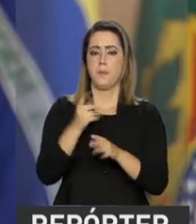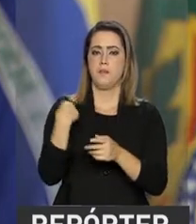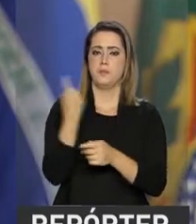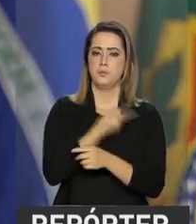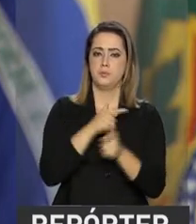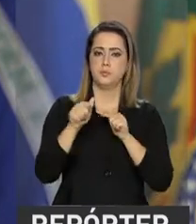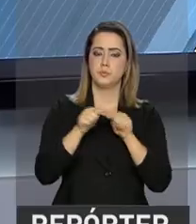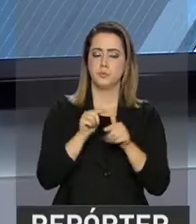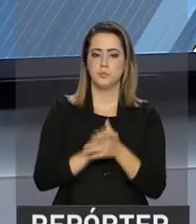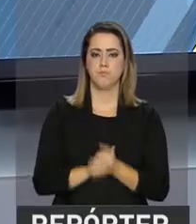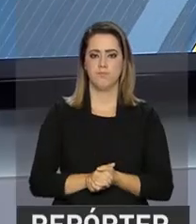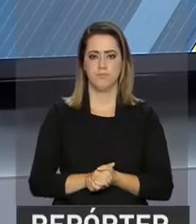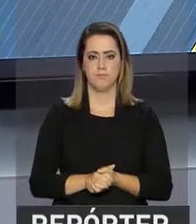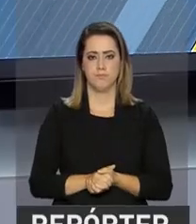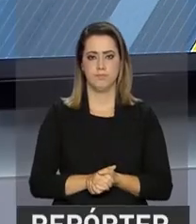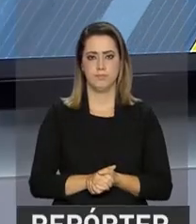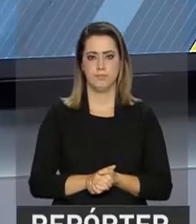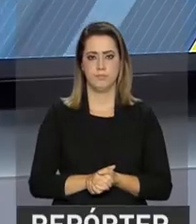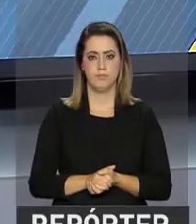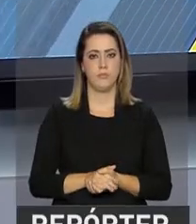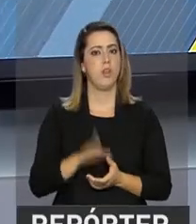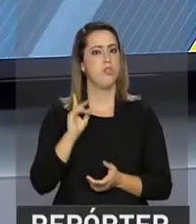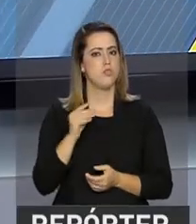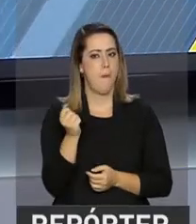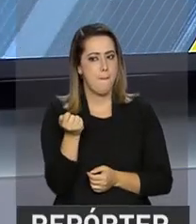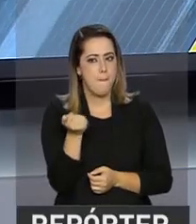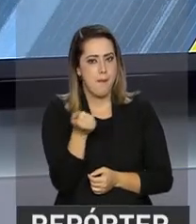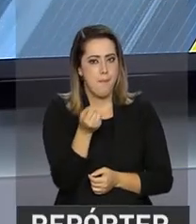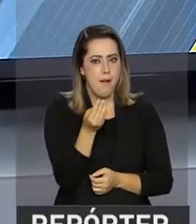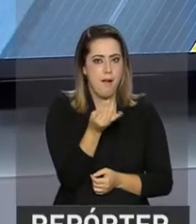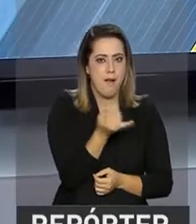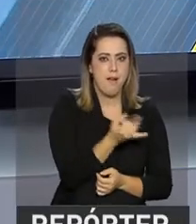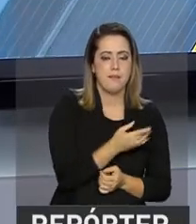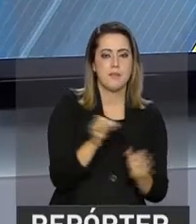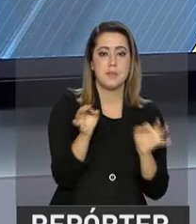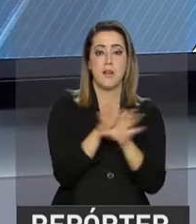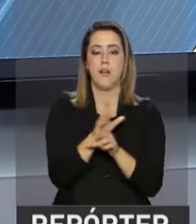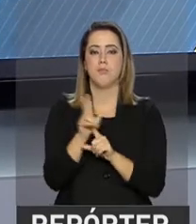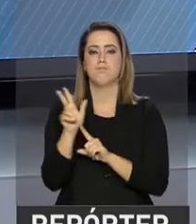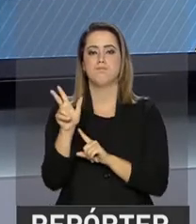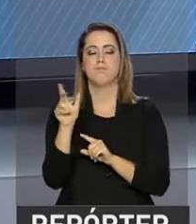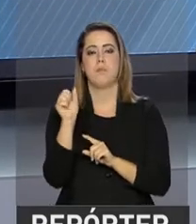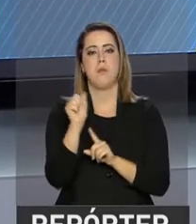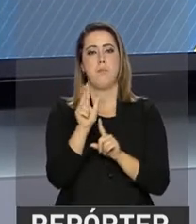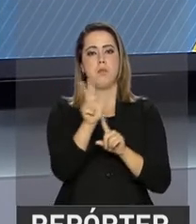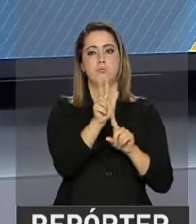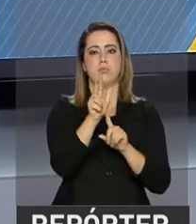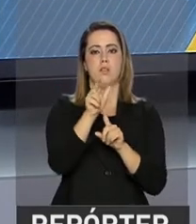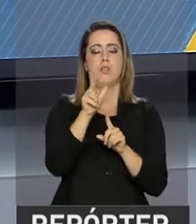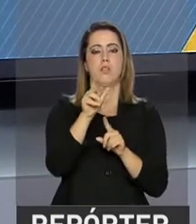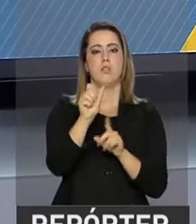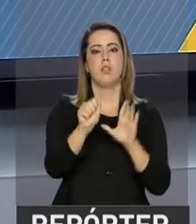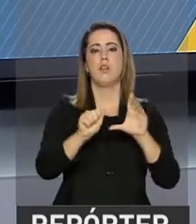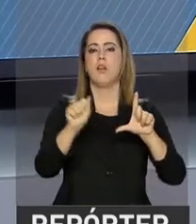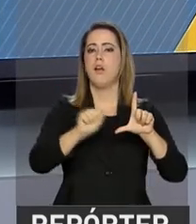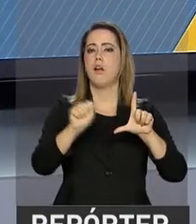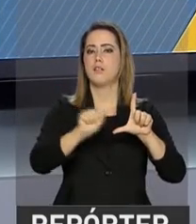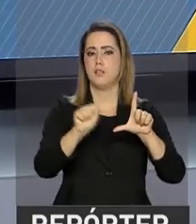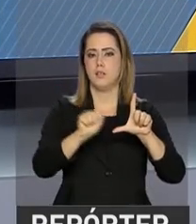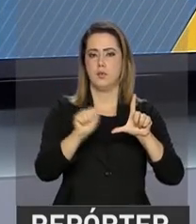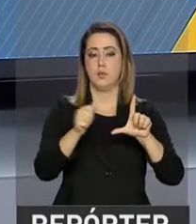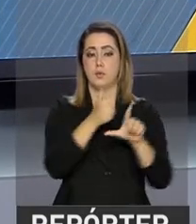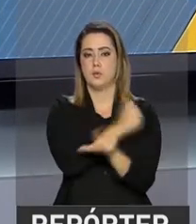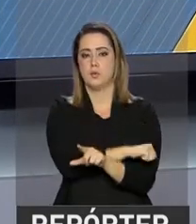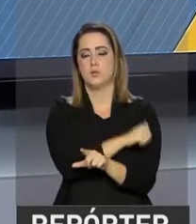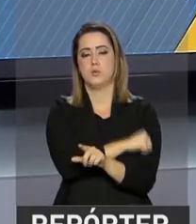nossos trabalhadores. Contagem regressiva para o fim do sinal analógico em cidades do Rio de Janeiro. Para assistir televisão